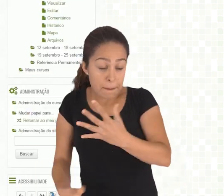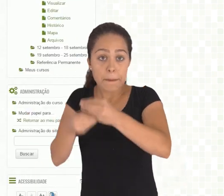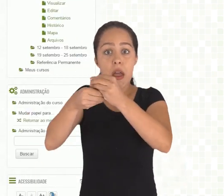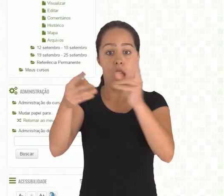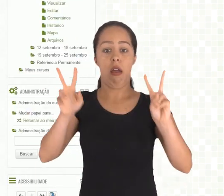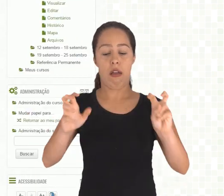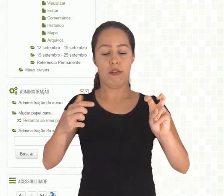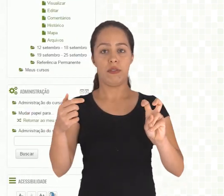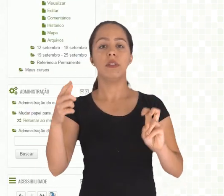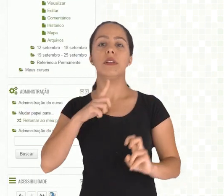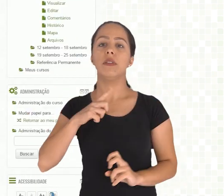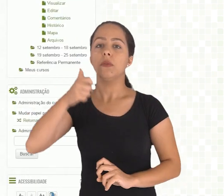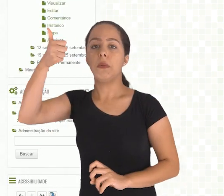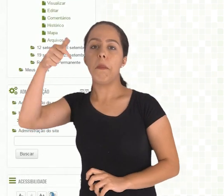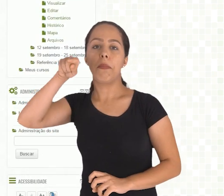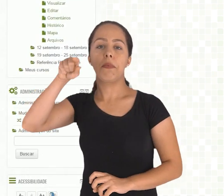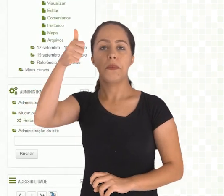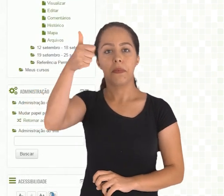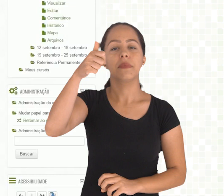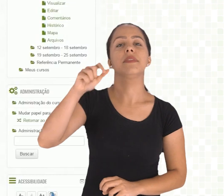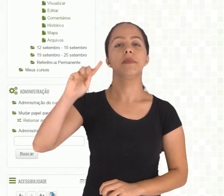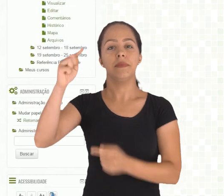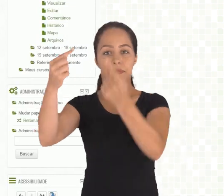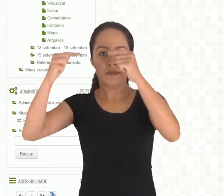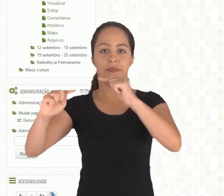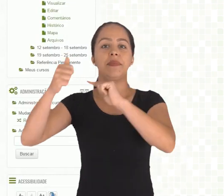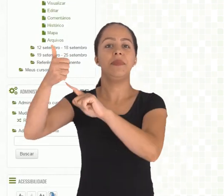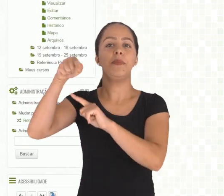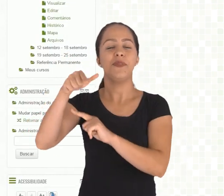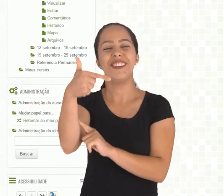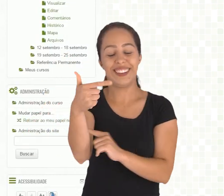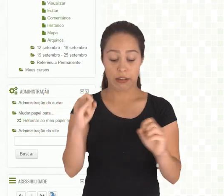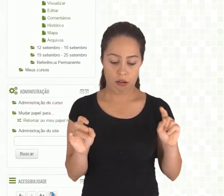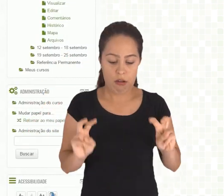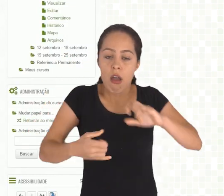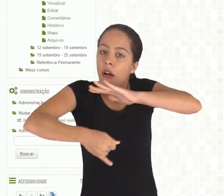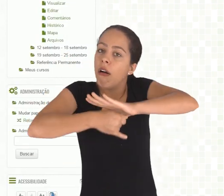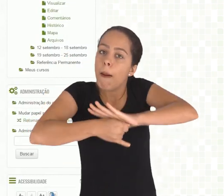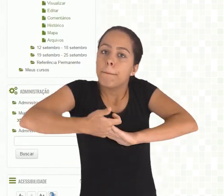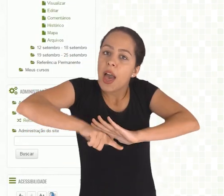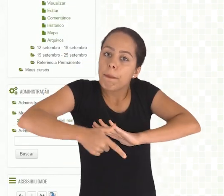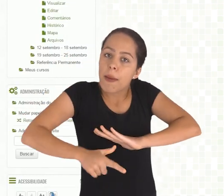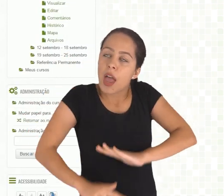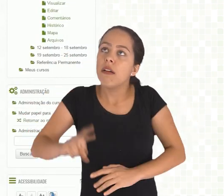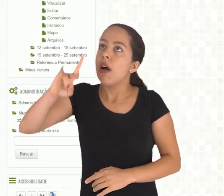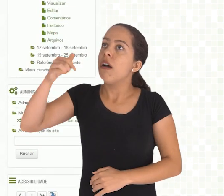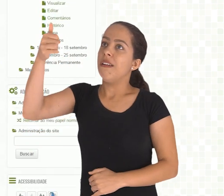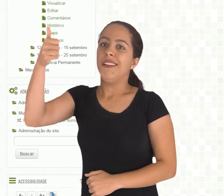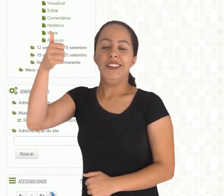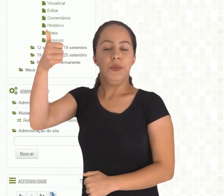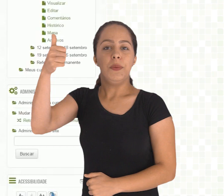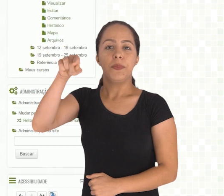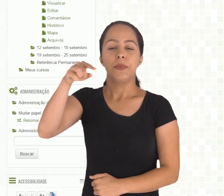o título 2 esse 1.1 se você colocasse mais um título dois aqui ficarei com 1.2 né